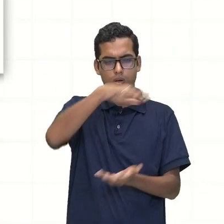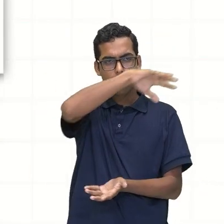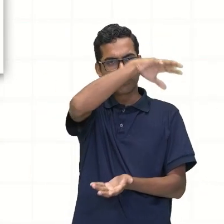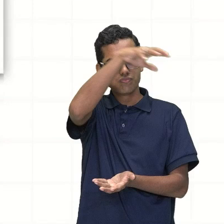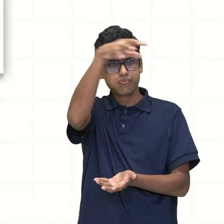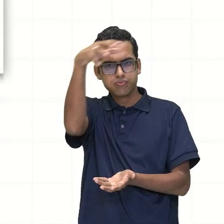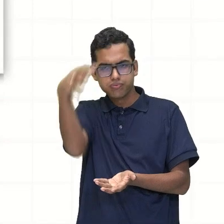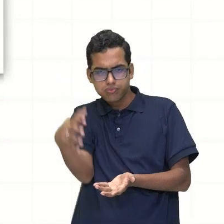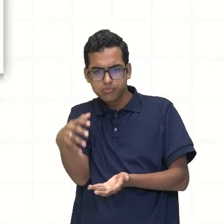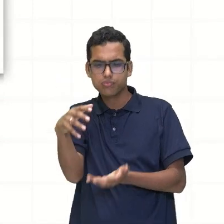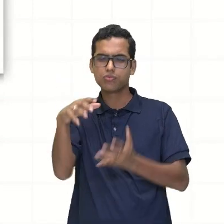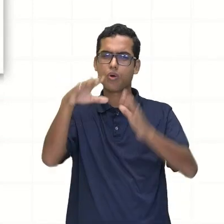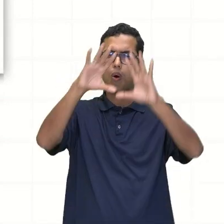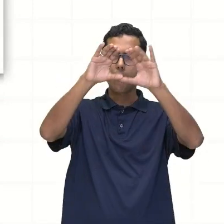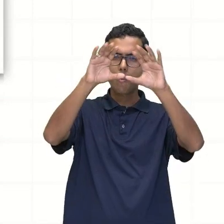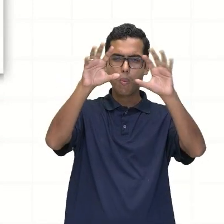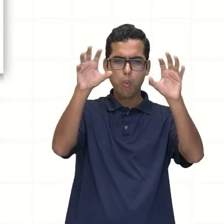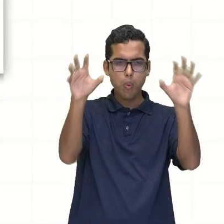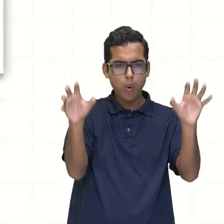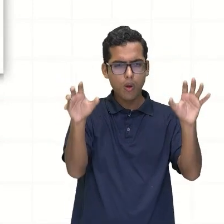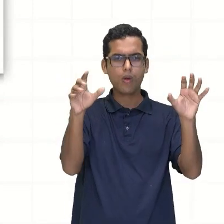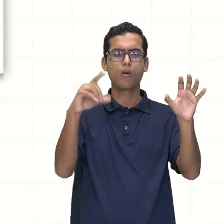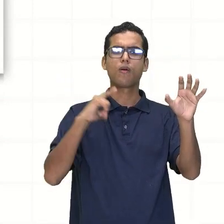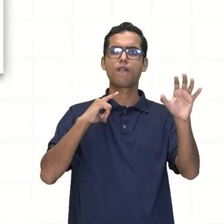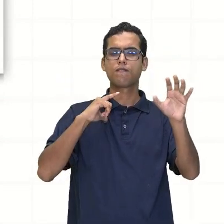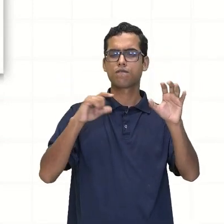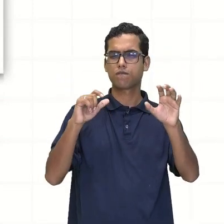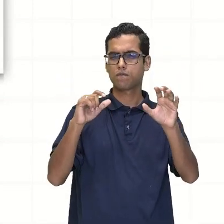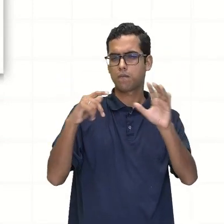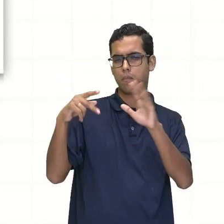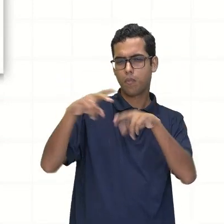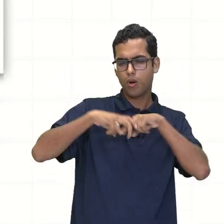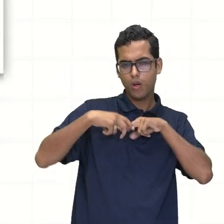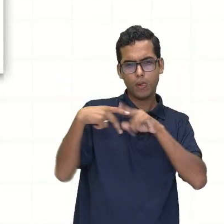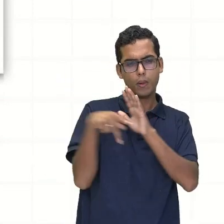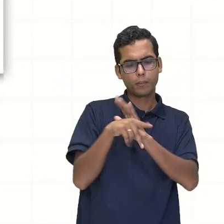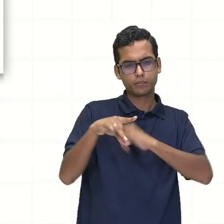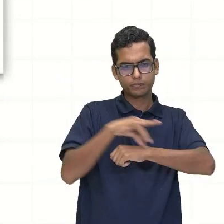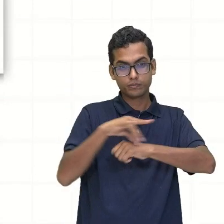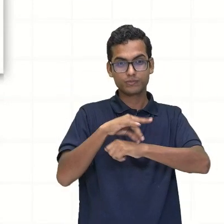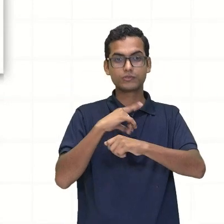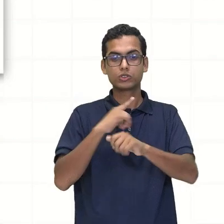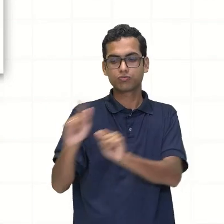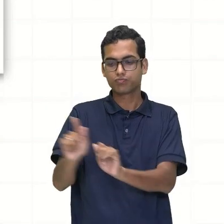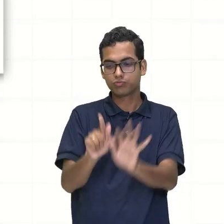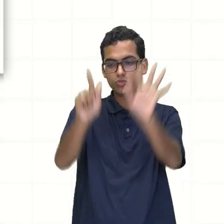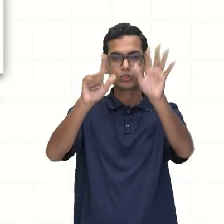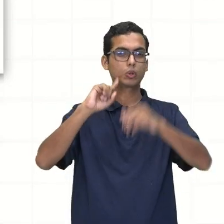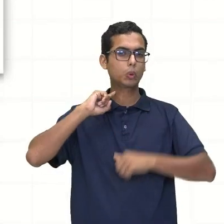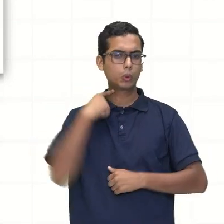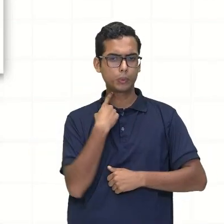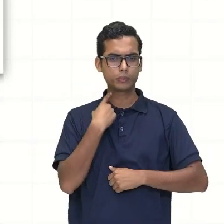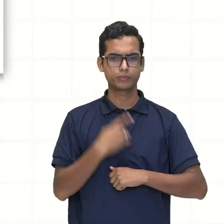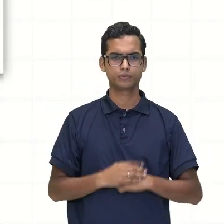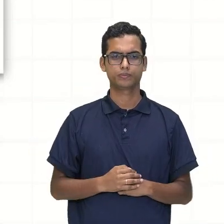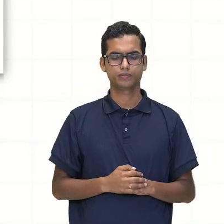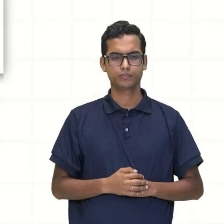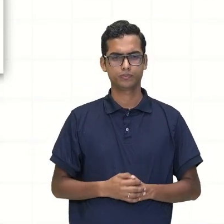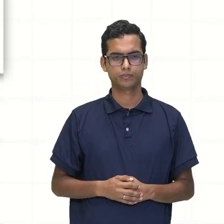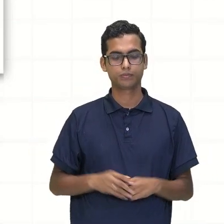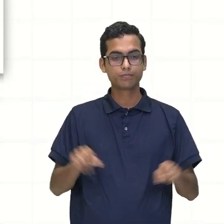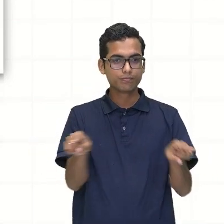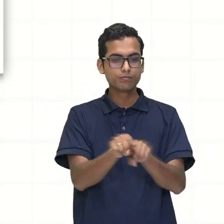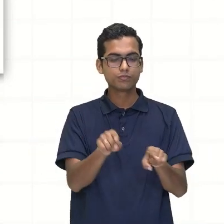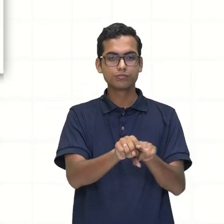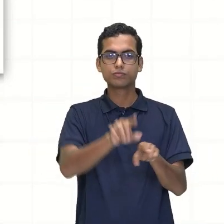cortina de fumaça repleto ali de gases poluentes. E aí nós temos esse termo. Aqui também